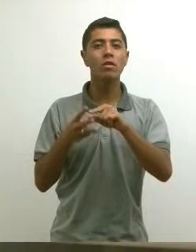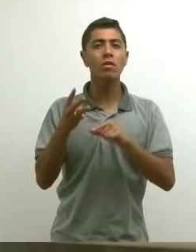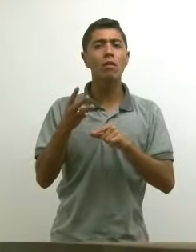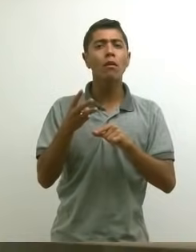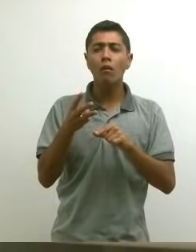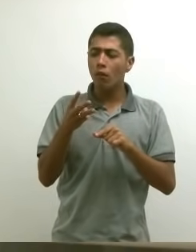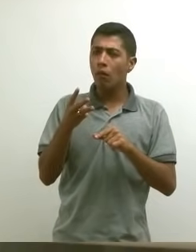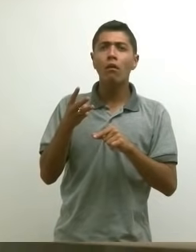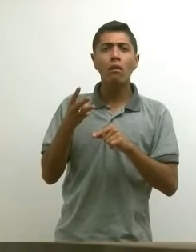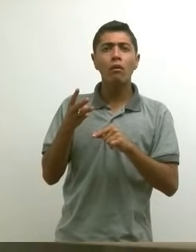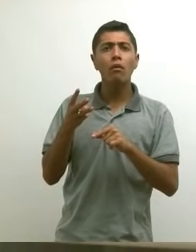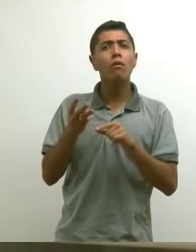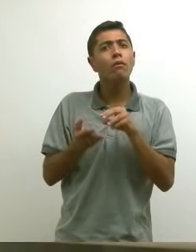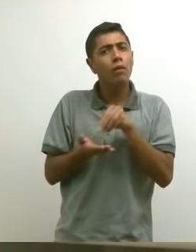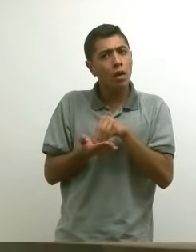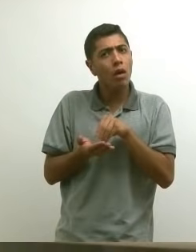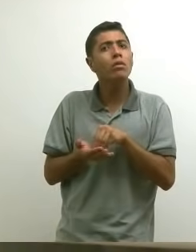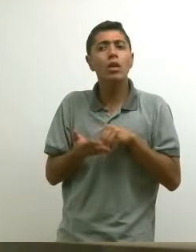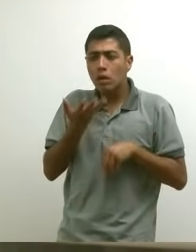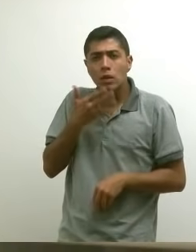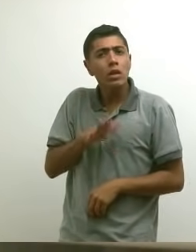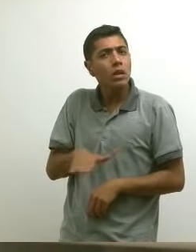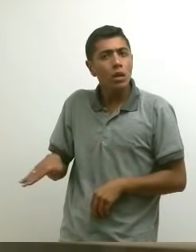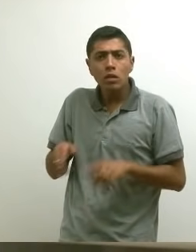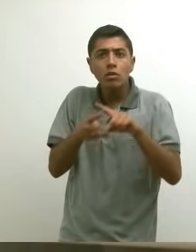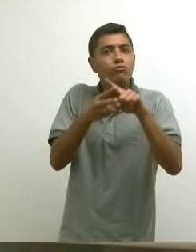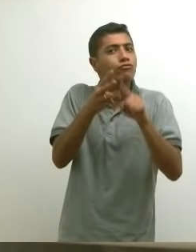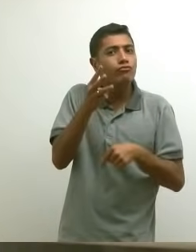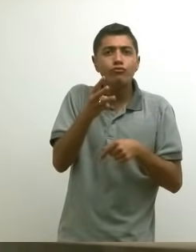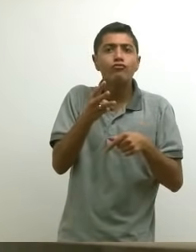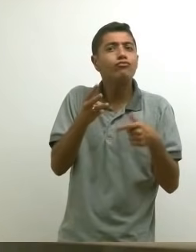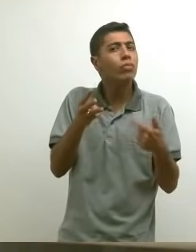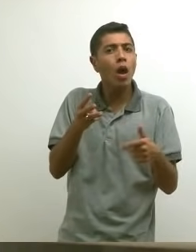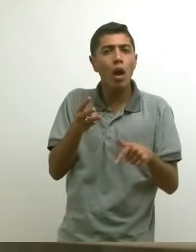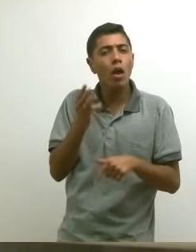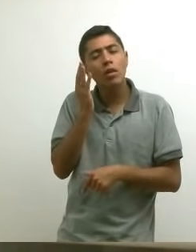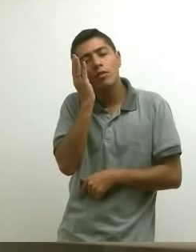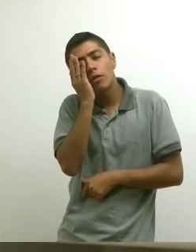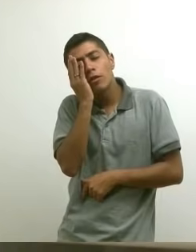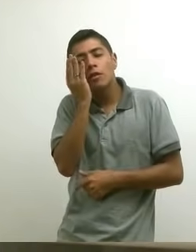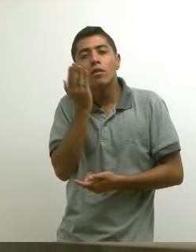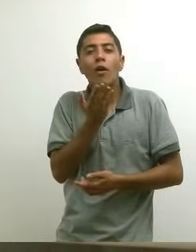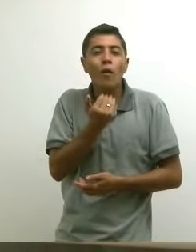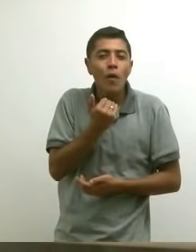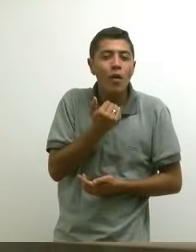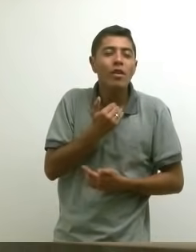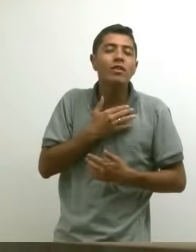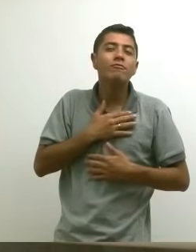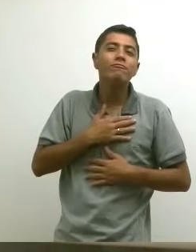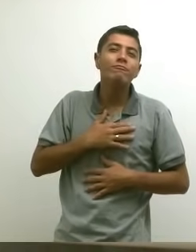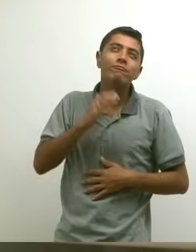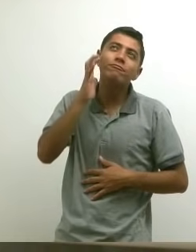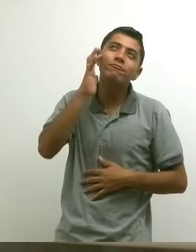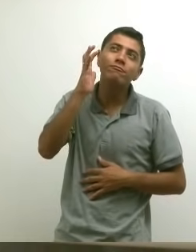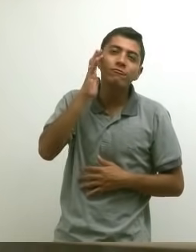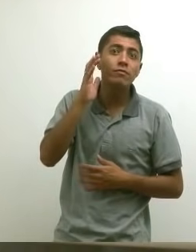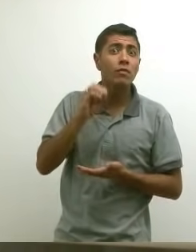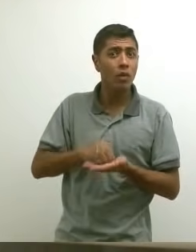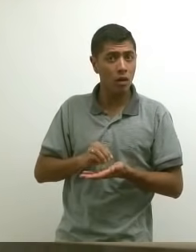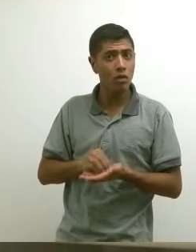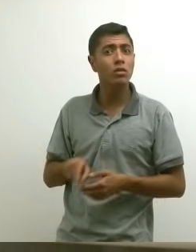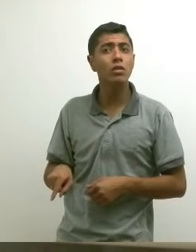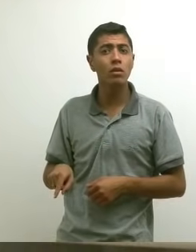adultos e as crianças estão imitando portanto a criança moderna é uma criança que no brasil